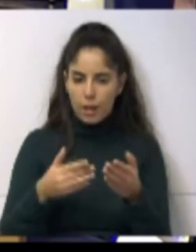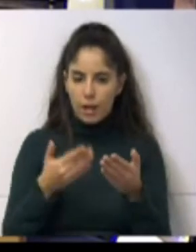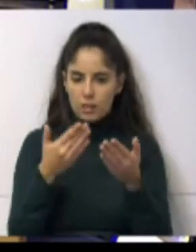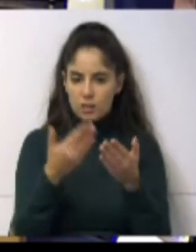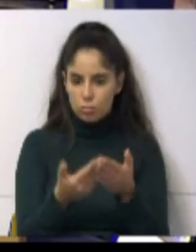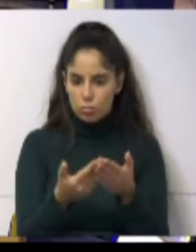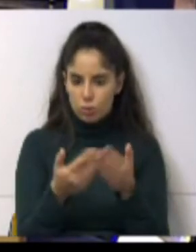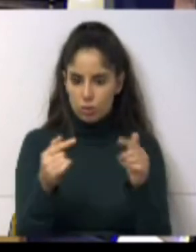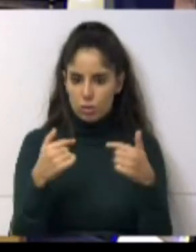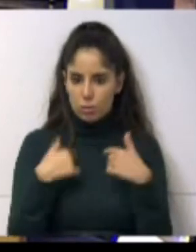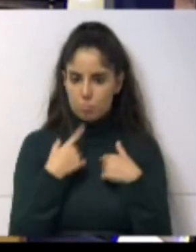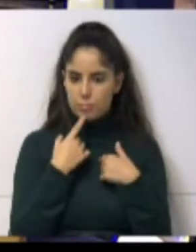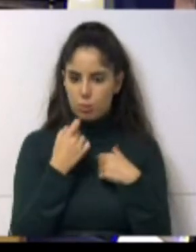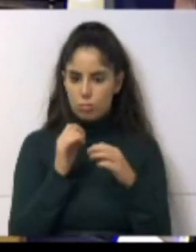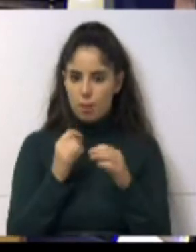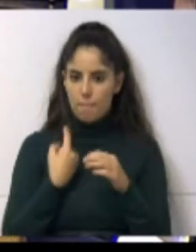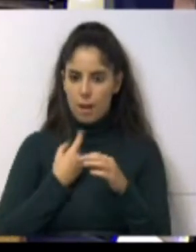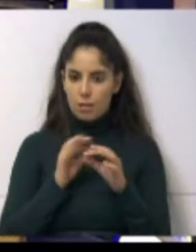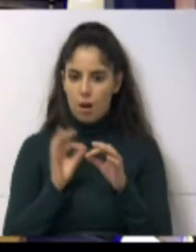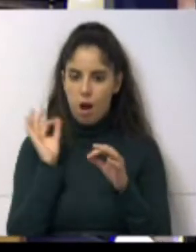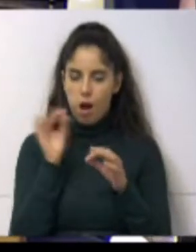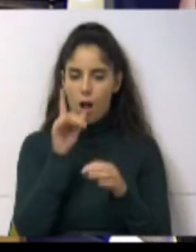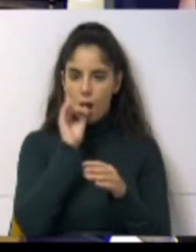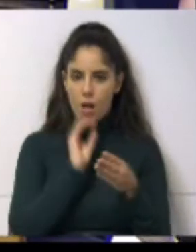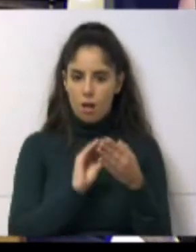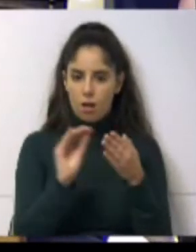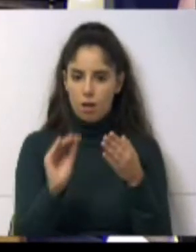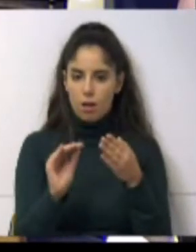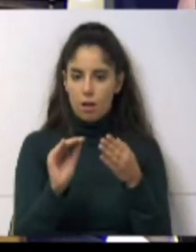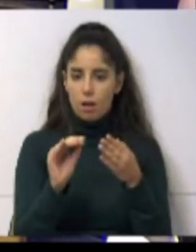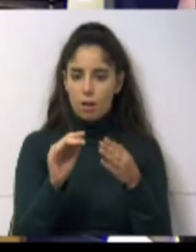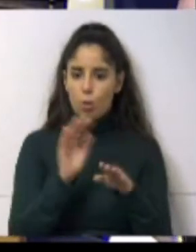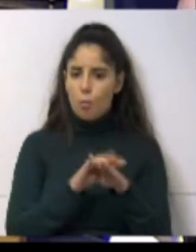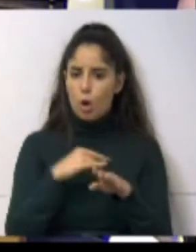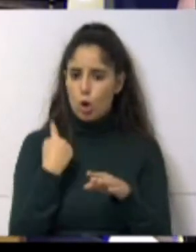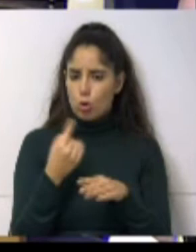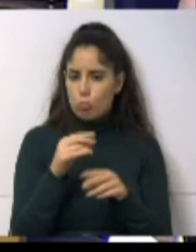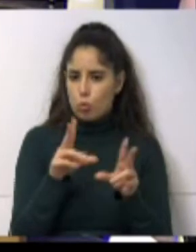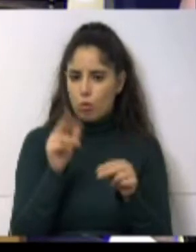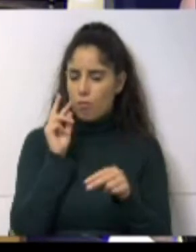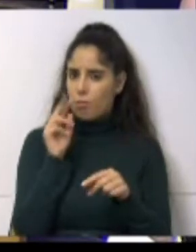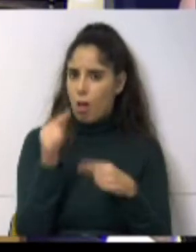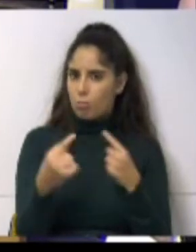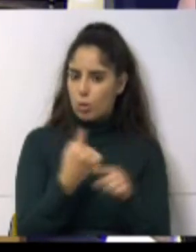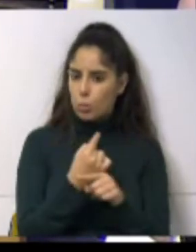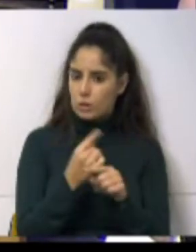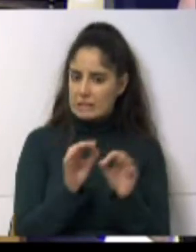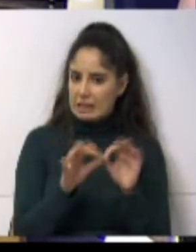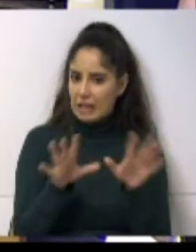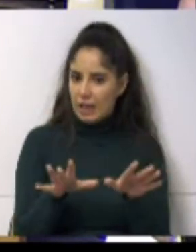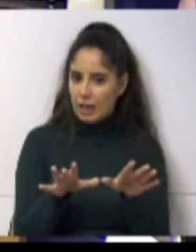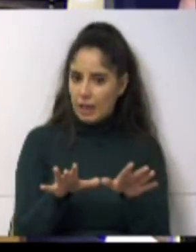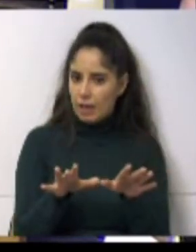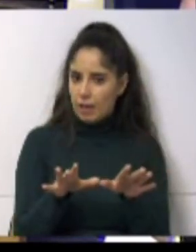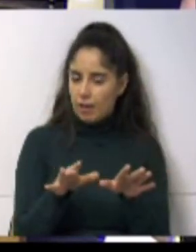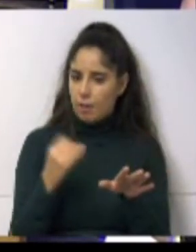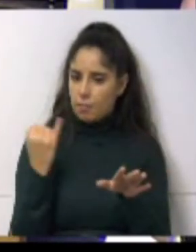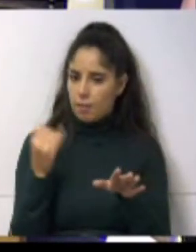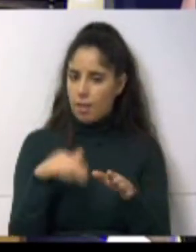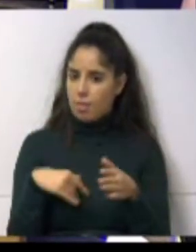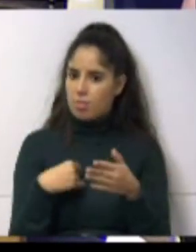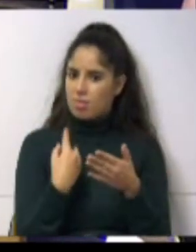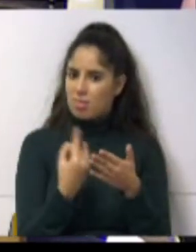a questão que eu tenho que colocar à Sra. Secretária é porque nós nunca vimos nada assim, uma entidade que dá parceiras